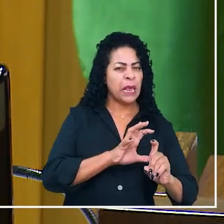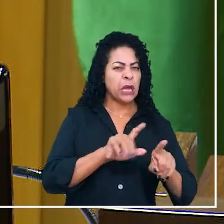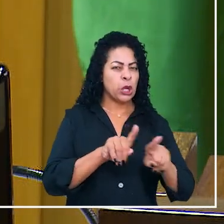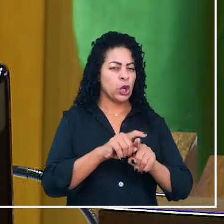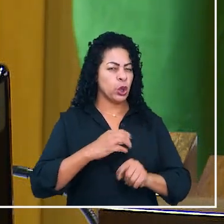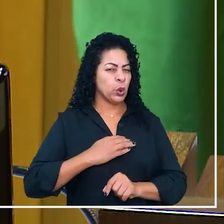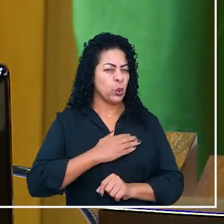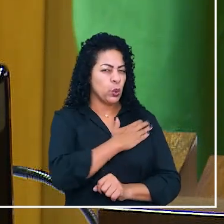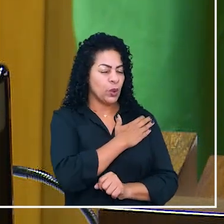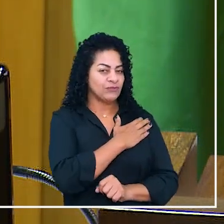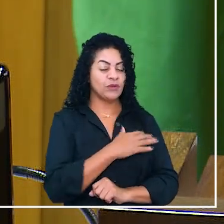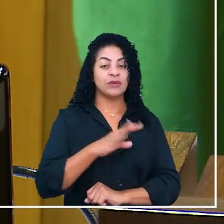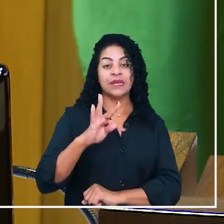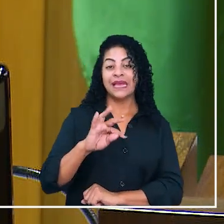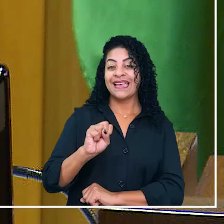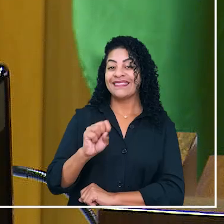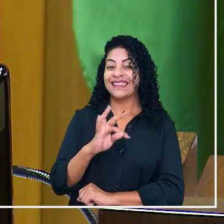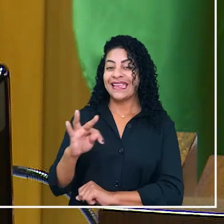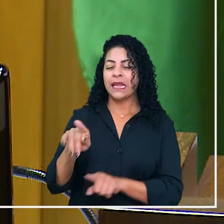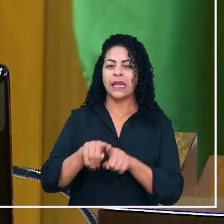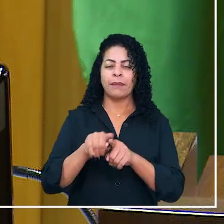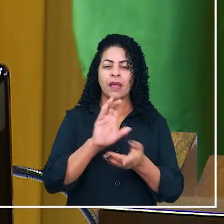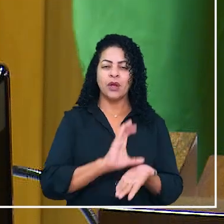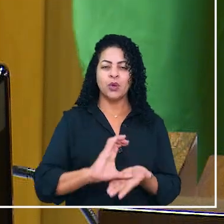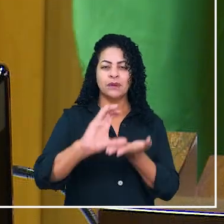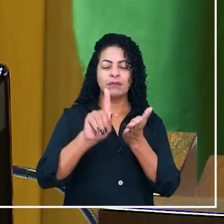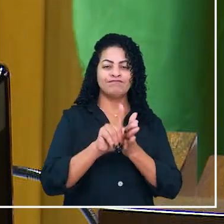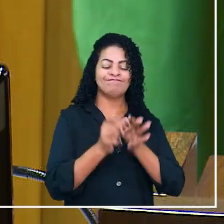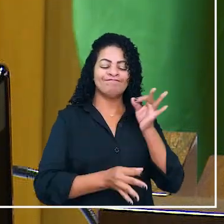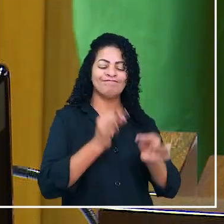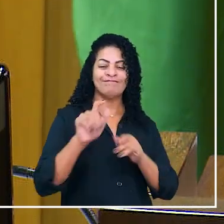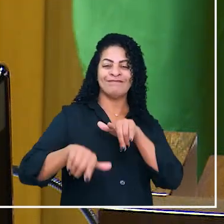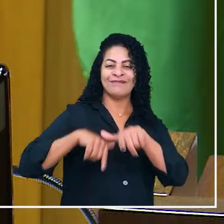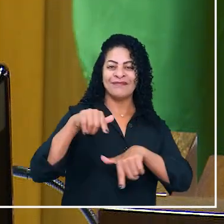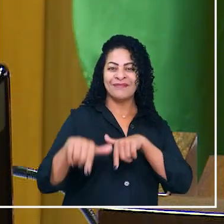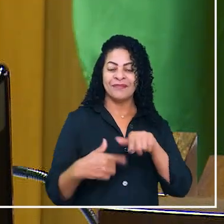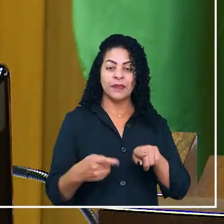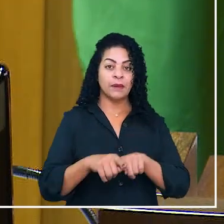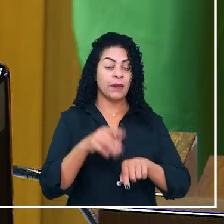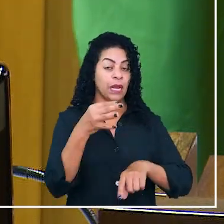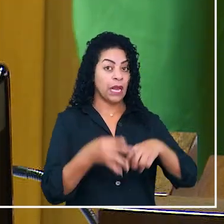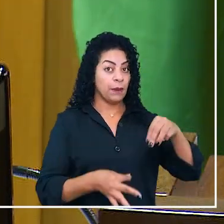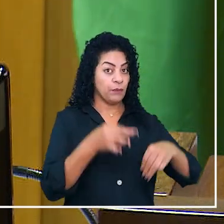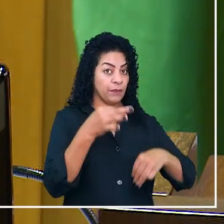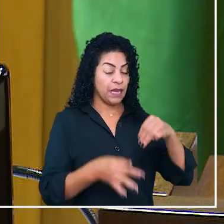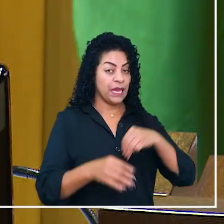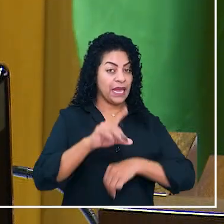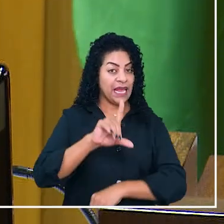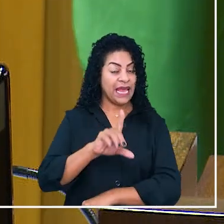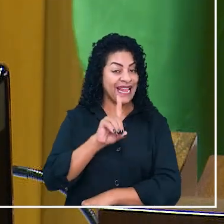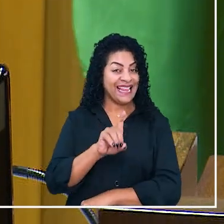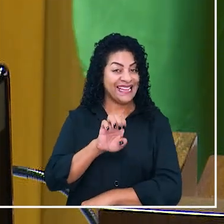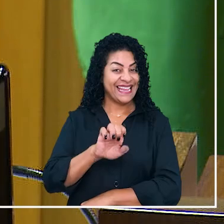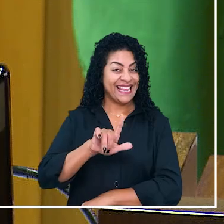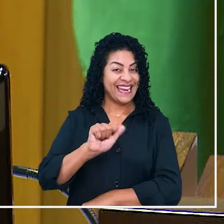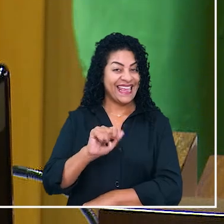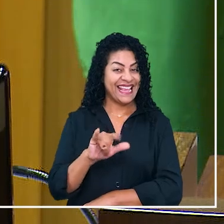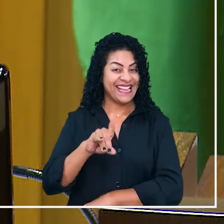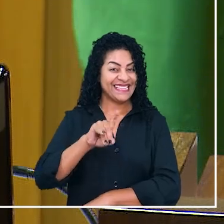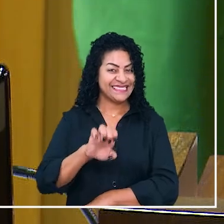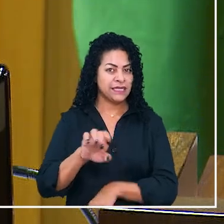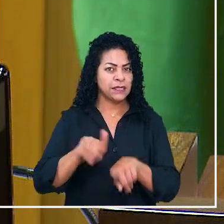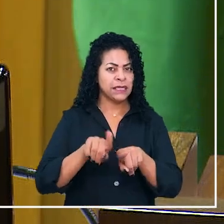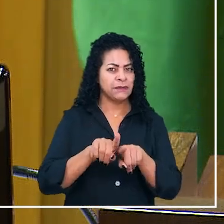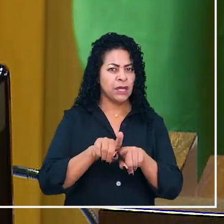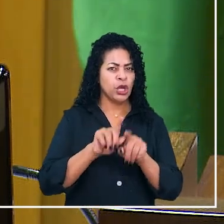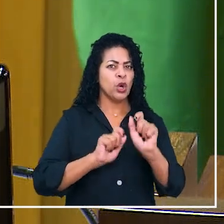da Discriminação do TST e do Conselho Superior da Justiça do Trabalho, ministra Adelaide Miranda Arantes,